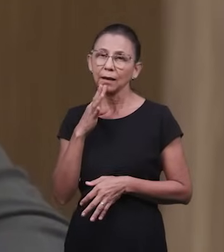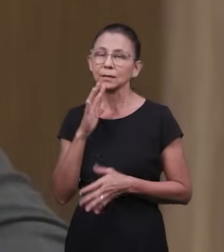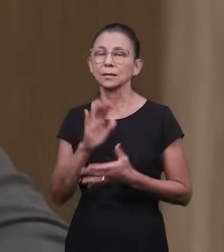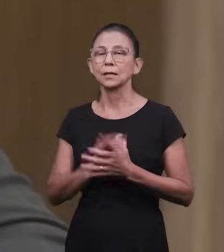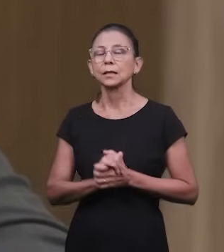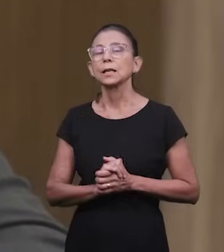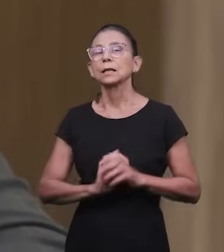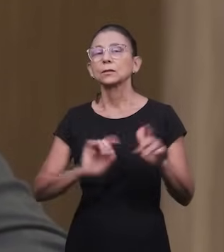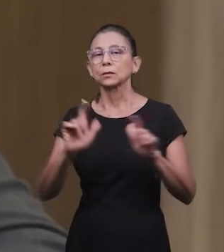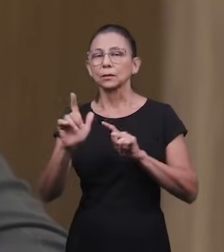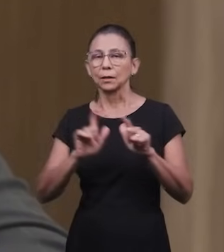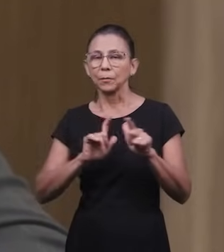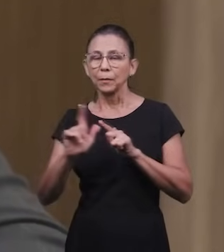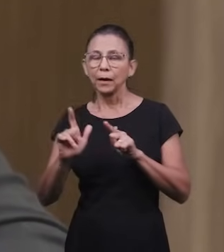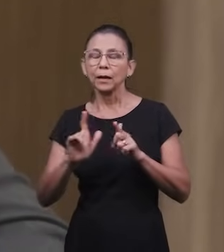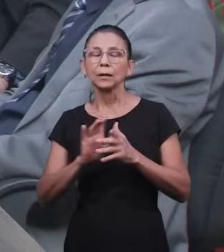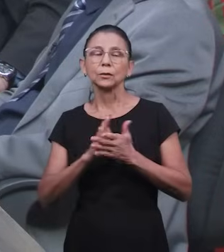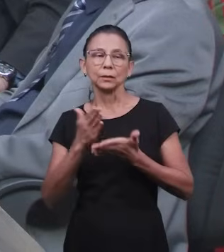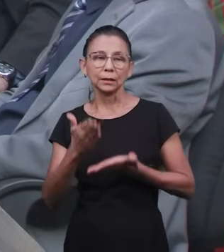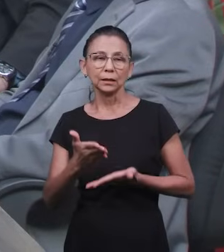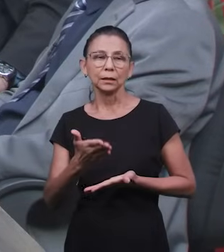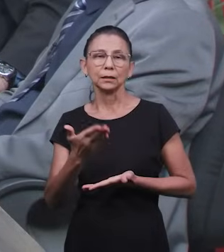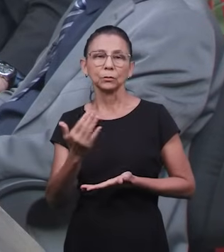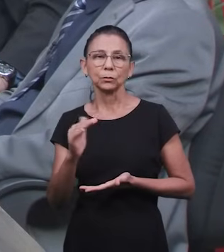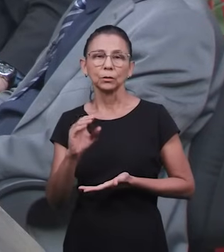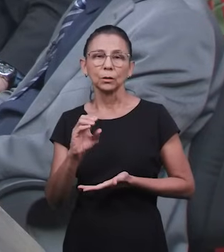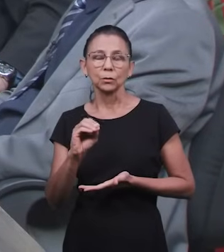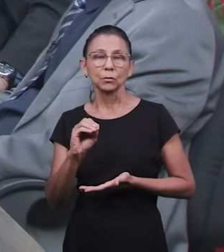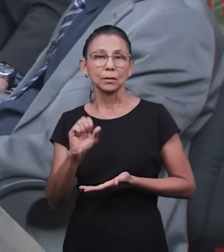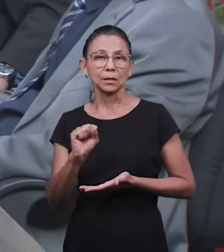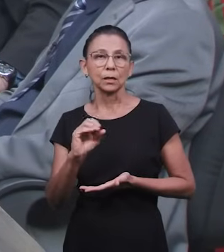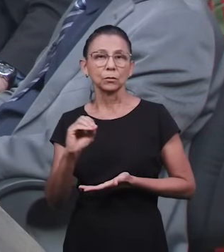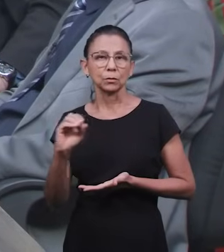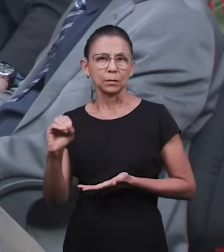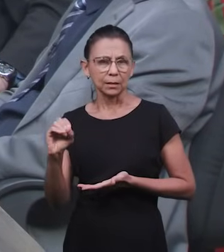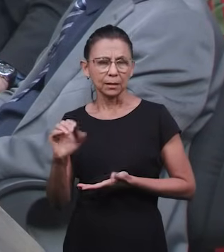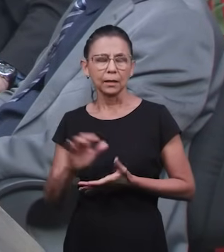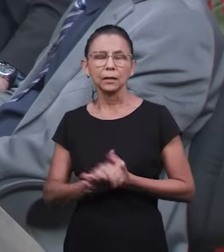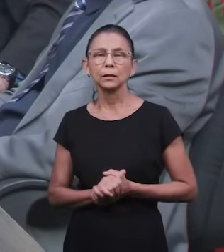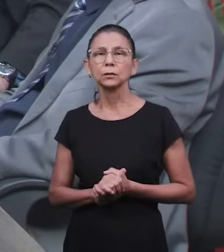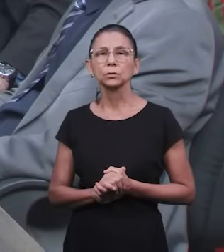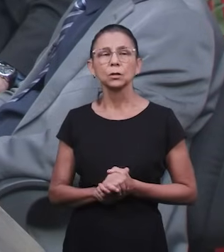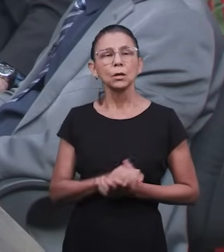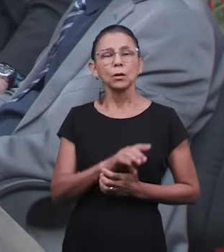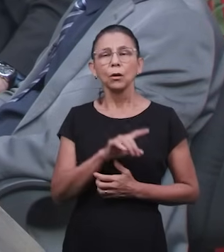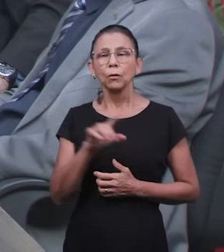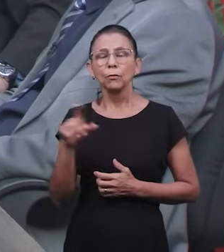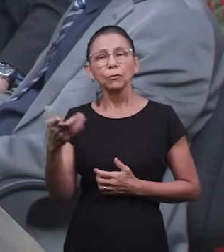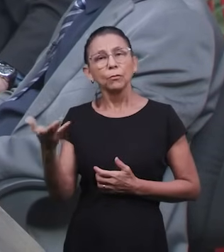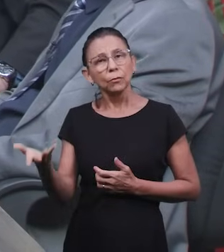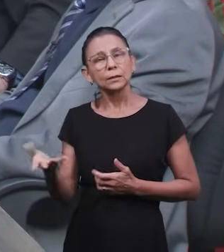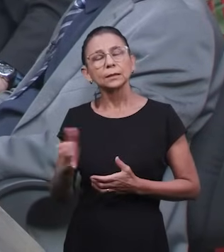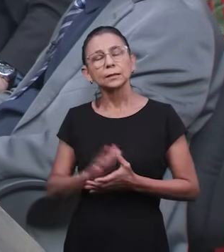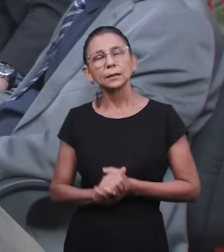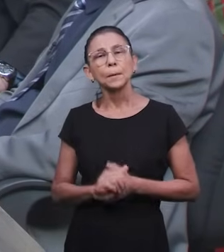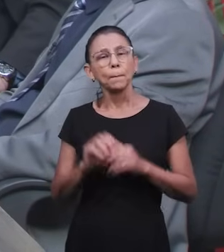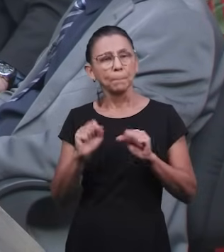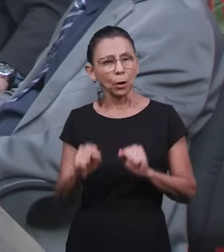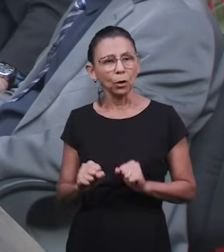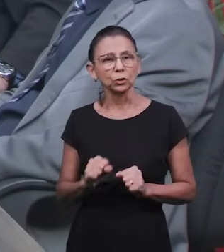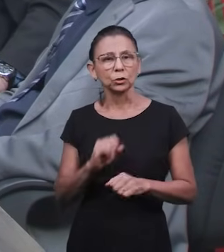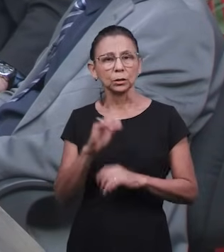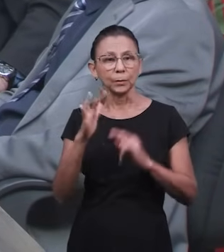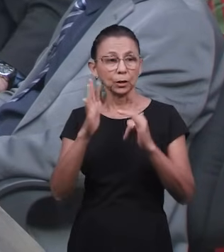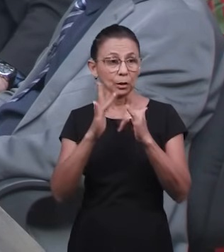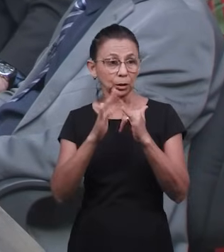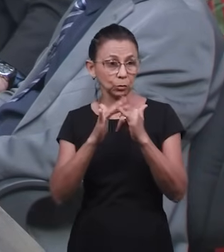nós temos uma plataforma, se inscreve nela, porque você vai receber todas as informações. Já que você não sabe onde está o culto,